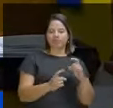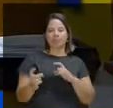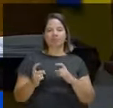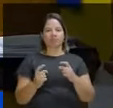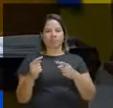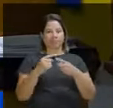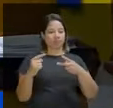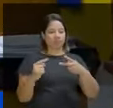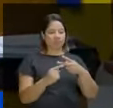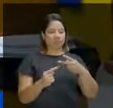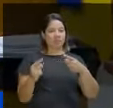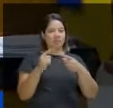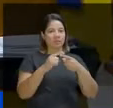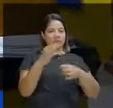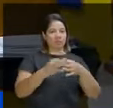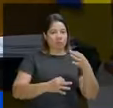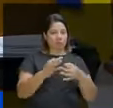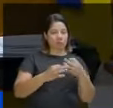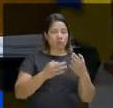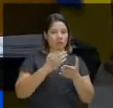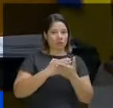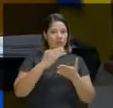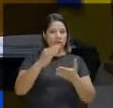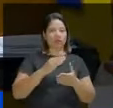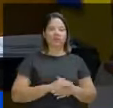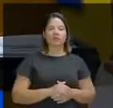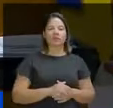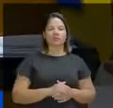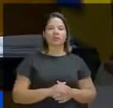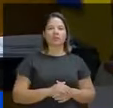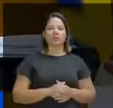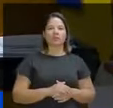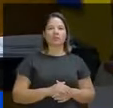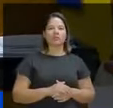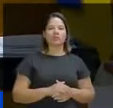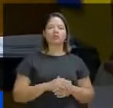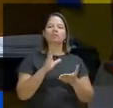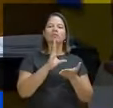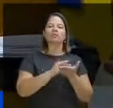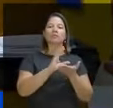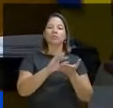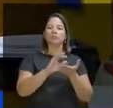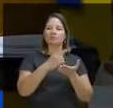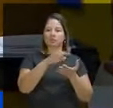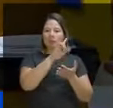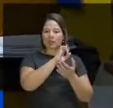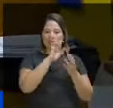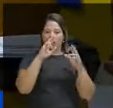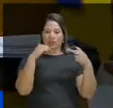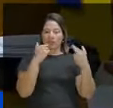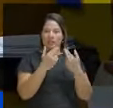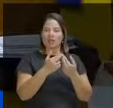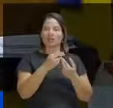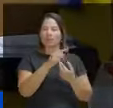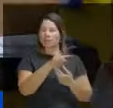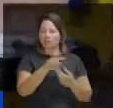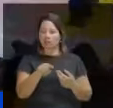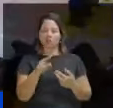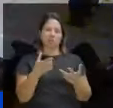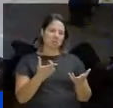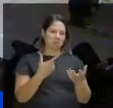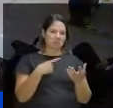judiciária. Então, eu submeto aos pares a ata da última sessão. Se não houver